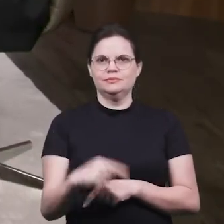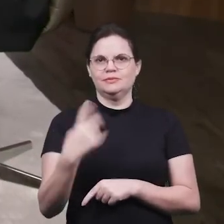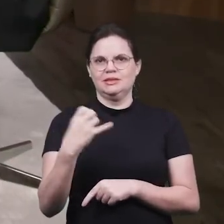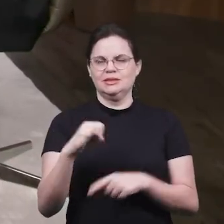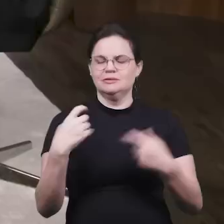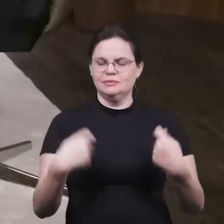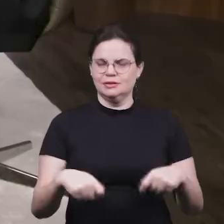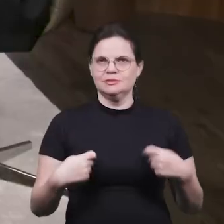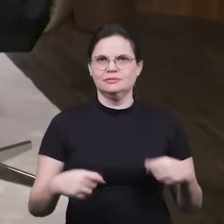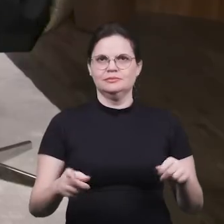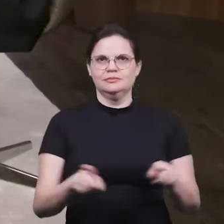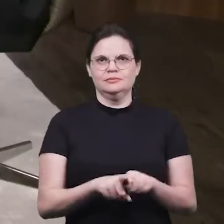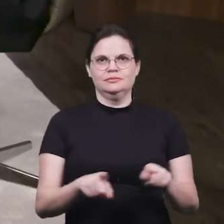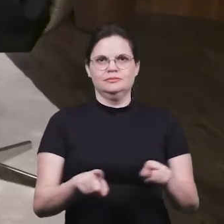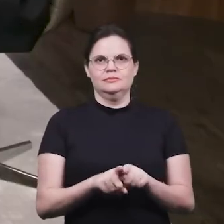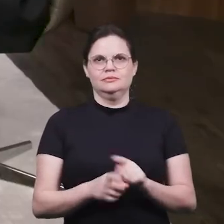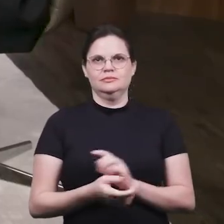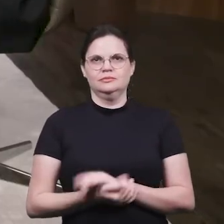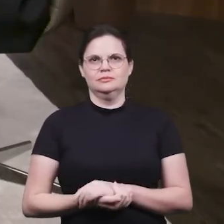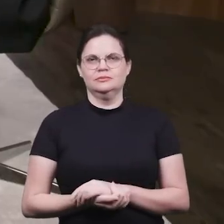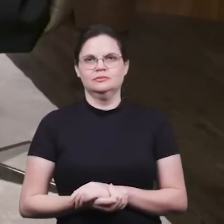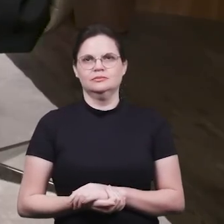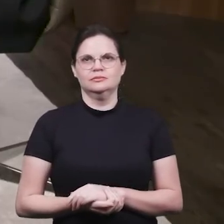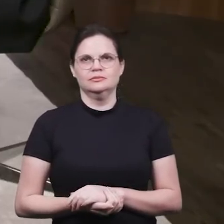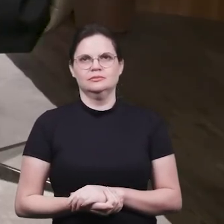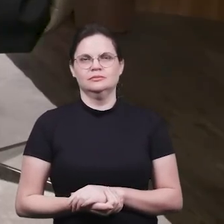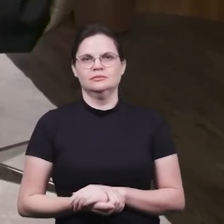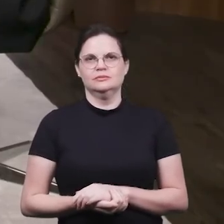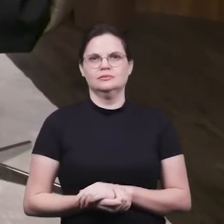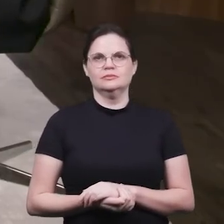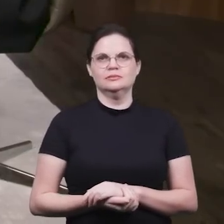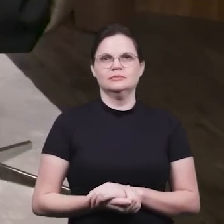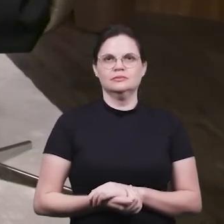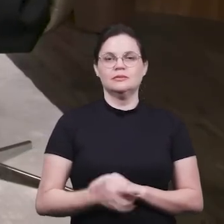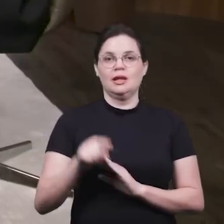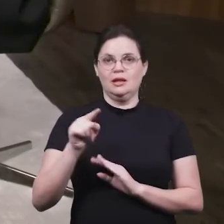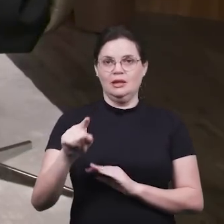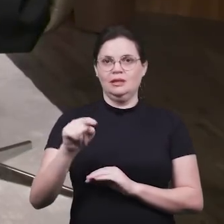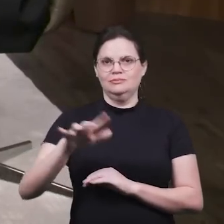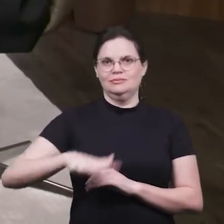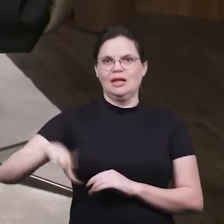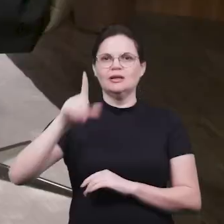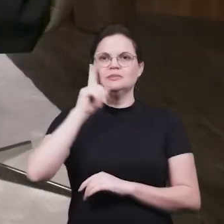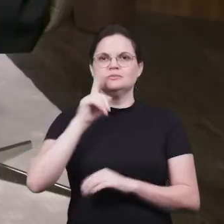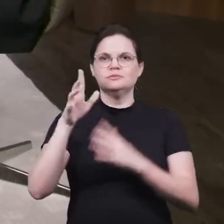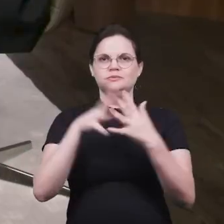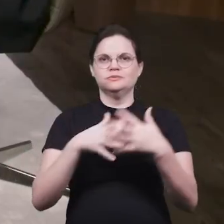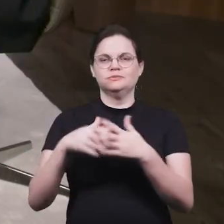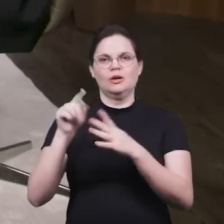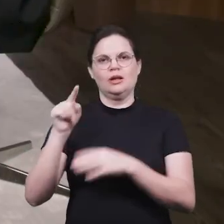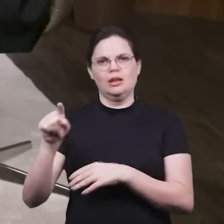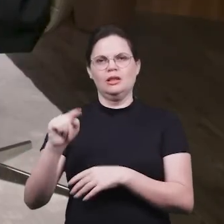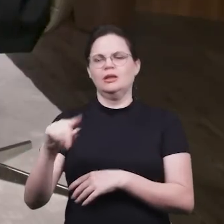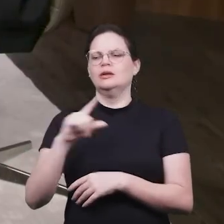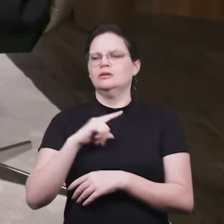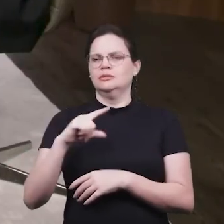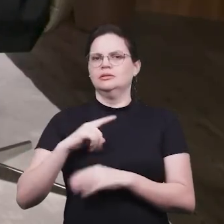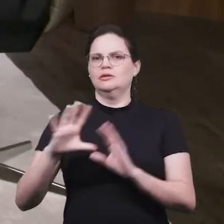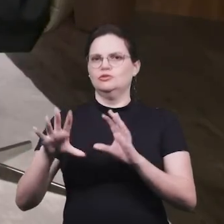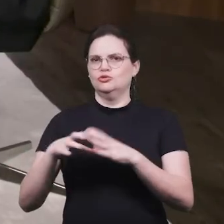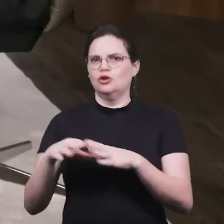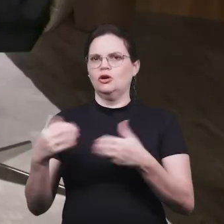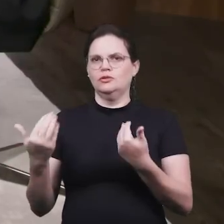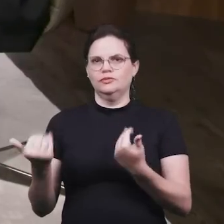precisar. Então, é isso, né? O trabalho dos jovens lá na região de Boston em geral e também